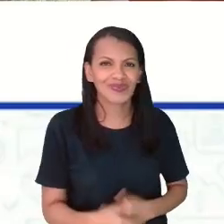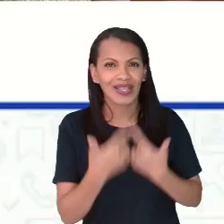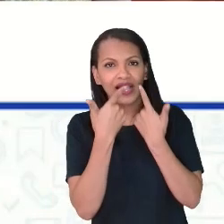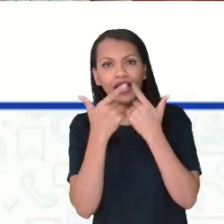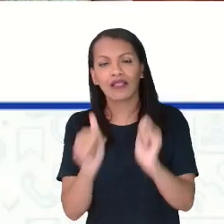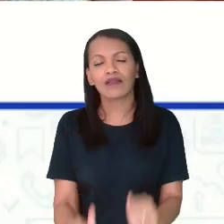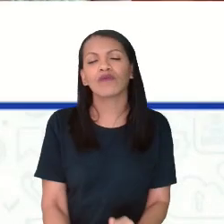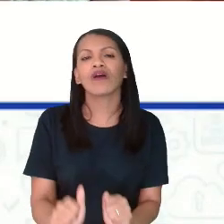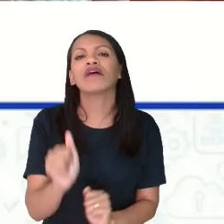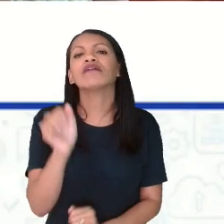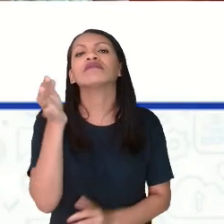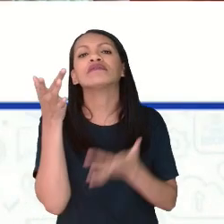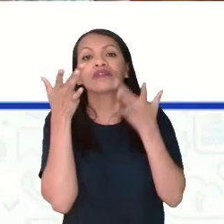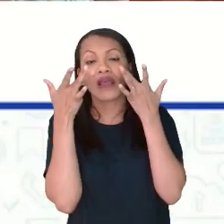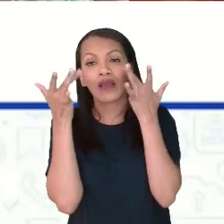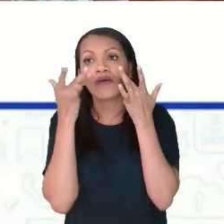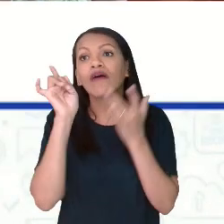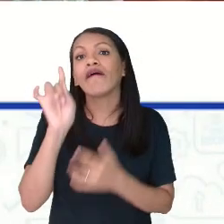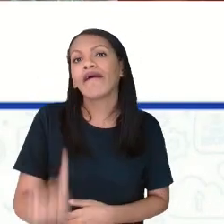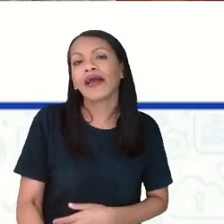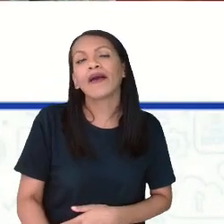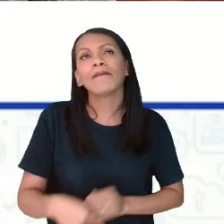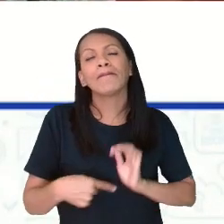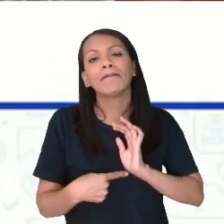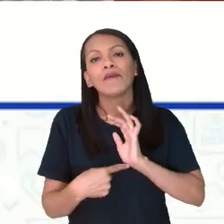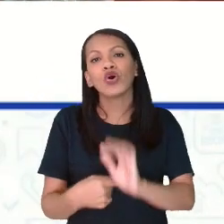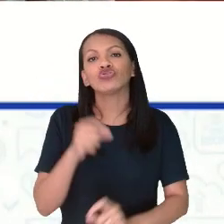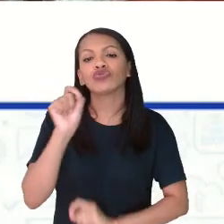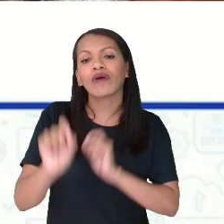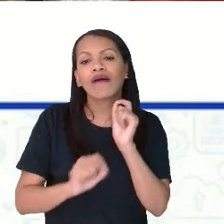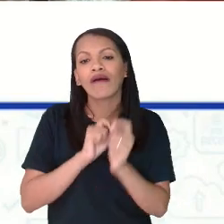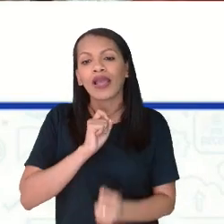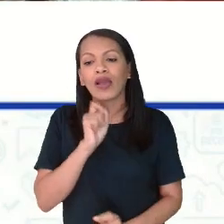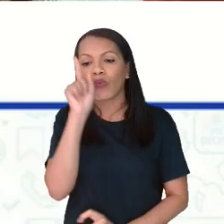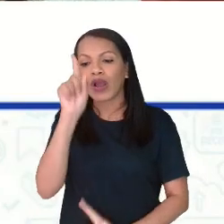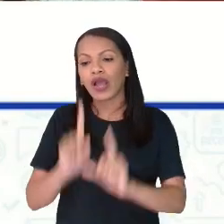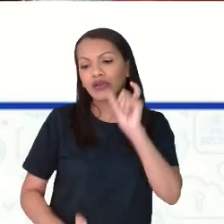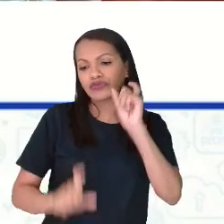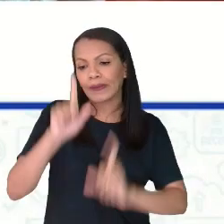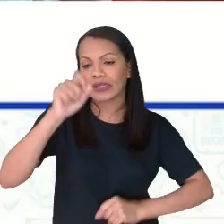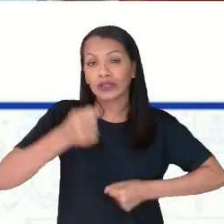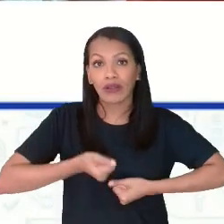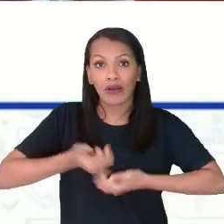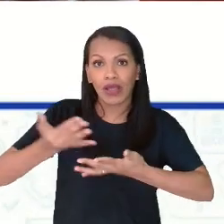Linguagem teatral. Ela é expressiva, ela precisa ser dinâmica,